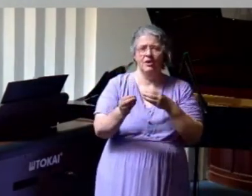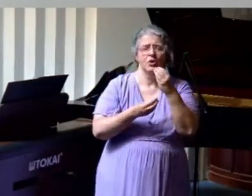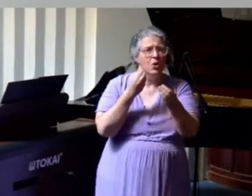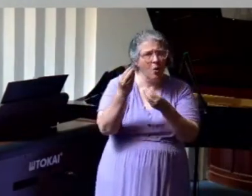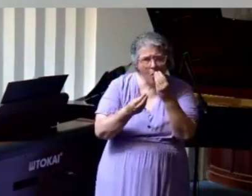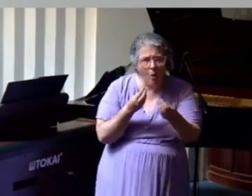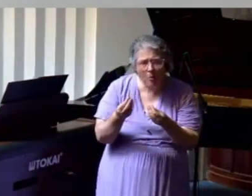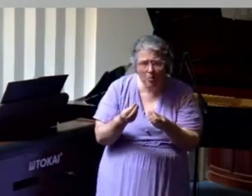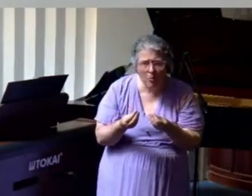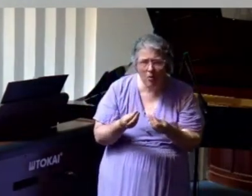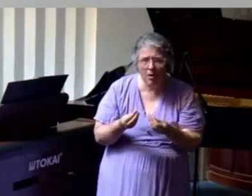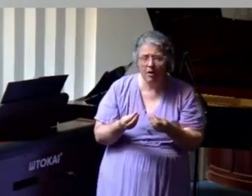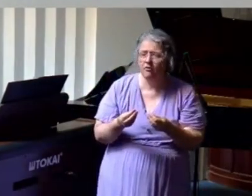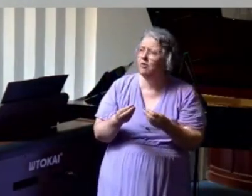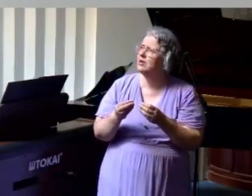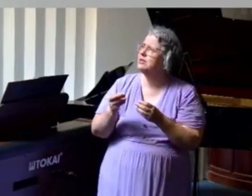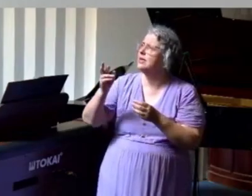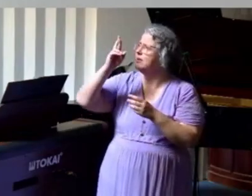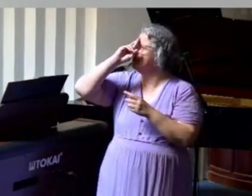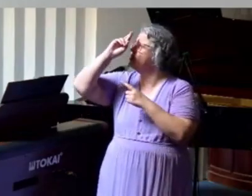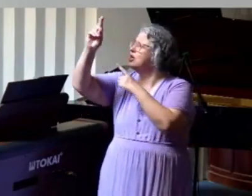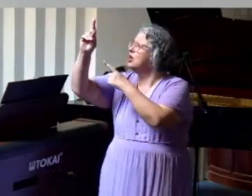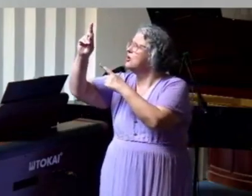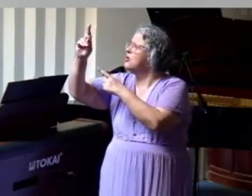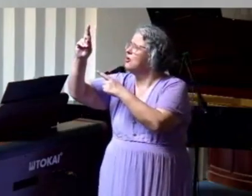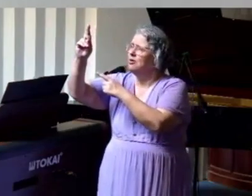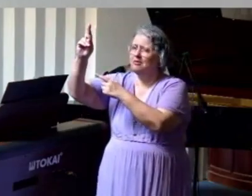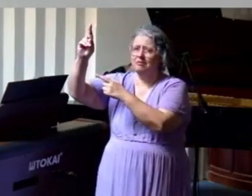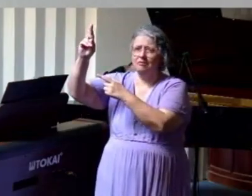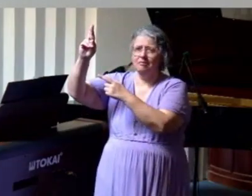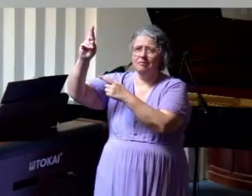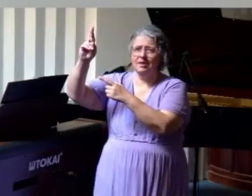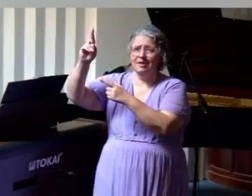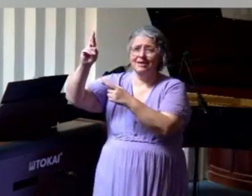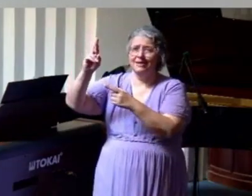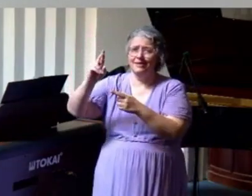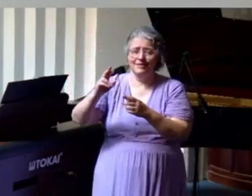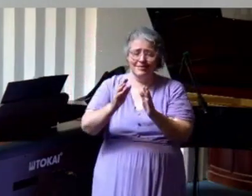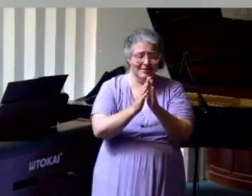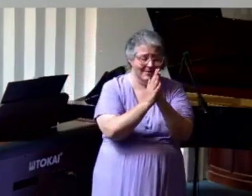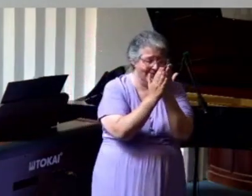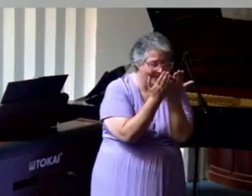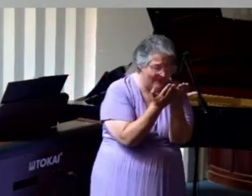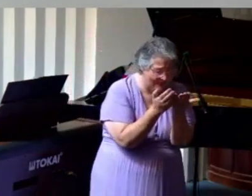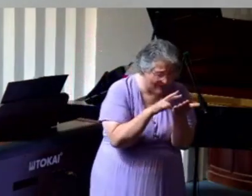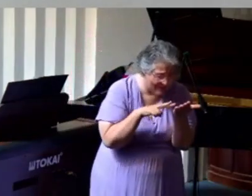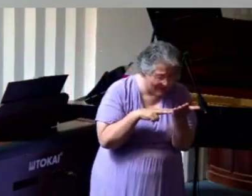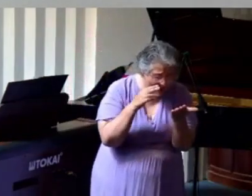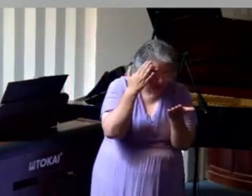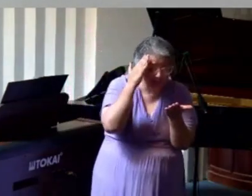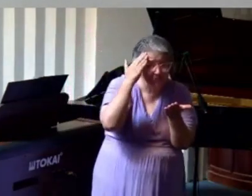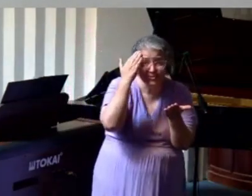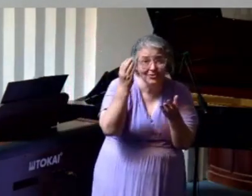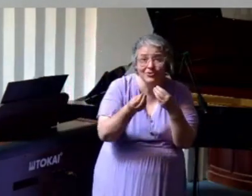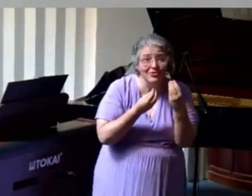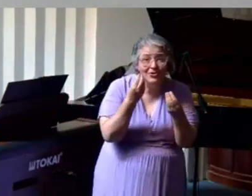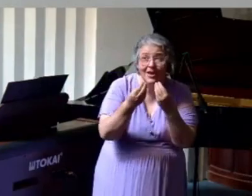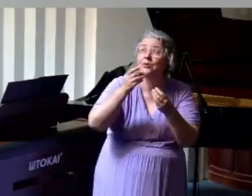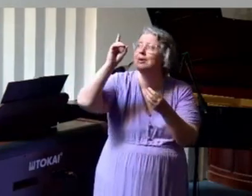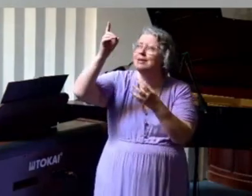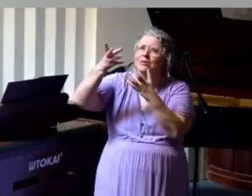Senhor e não ouço o que Ele requer de mim na sua palavra? Isso tem a ver com fé incompleta, com